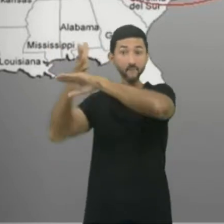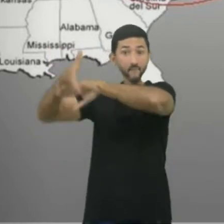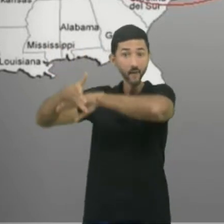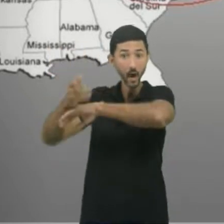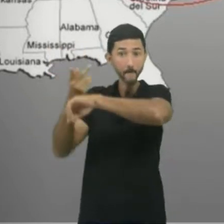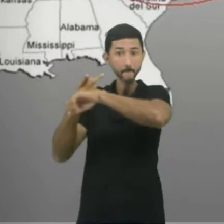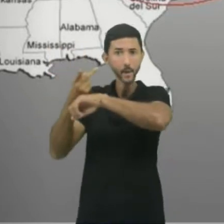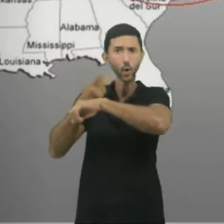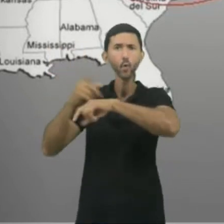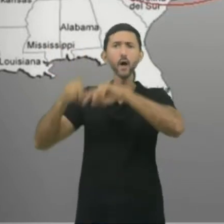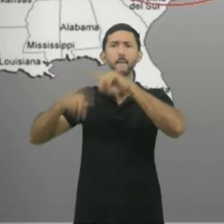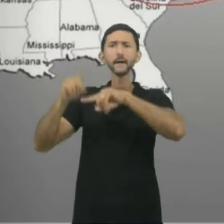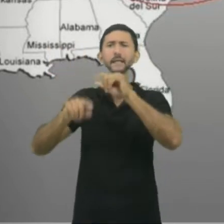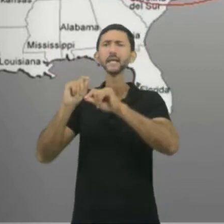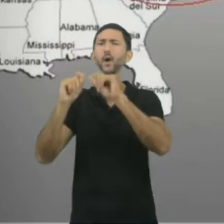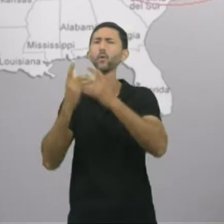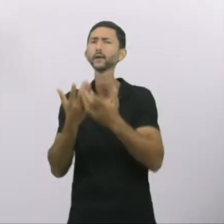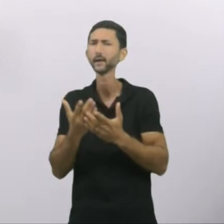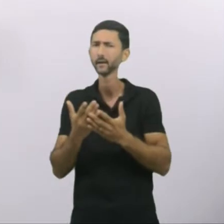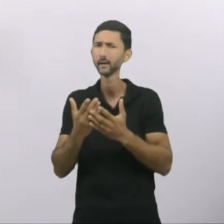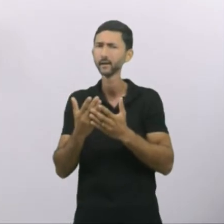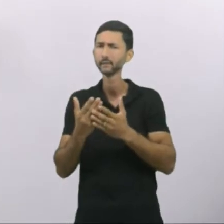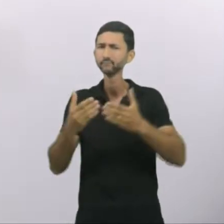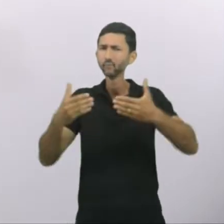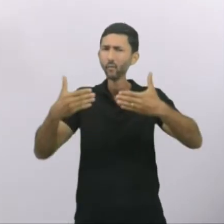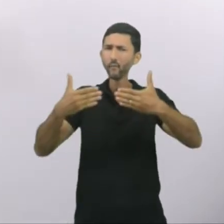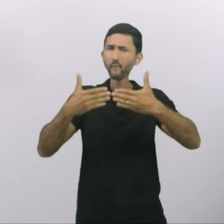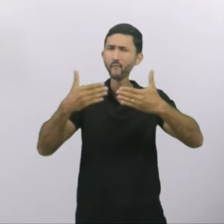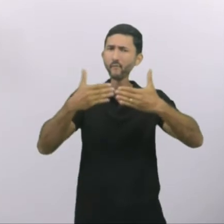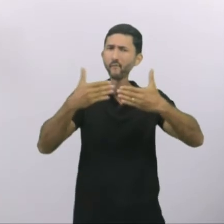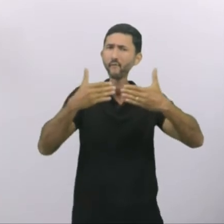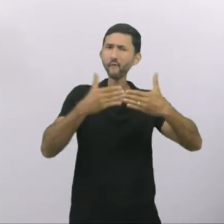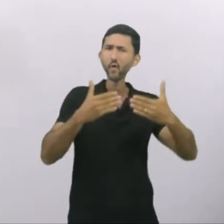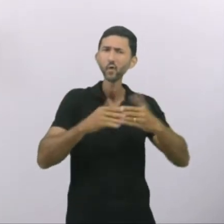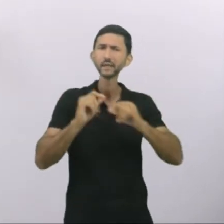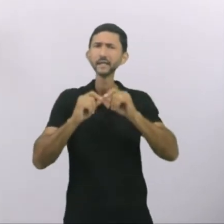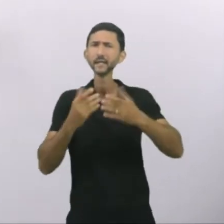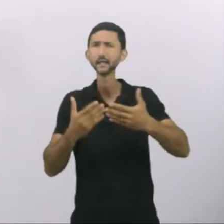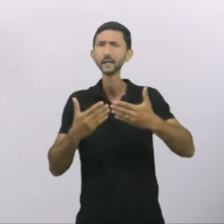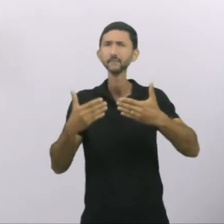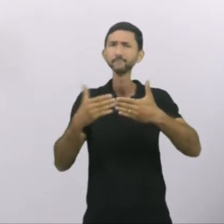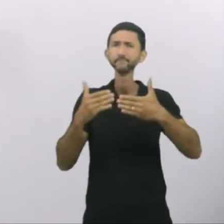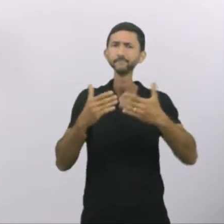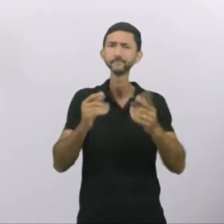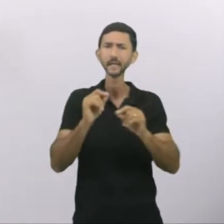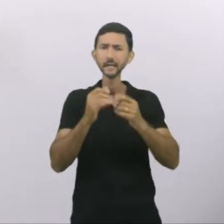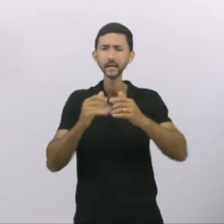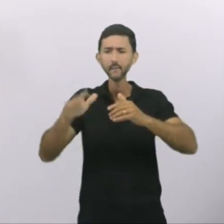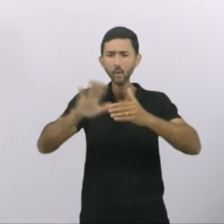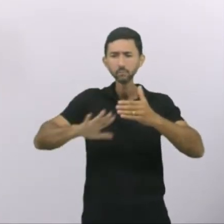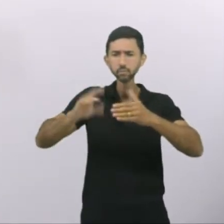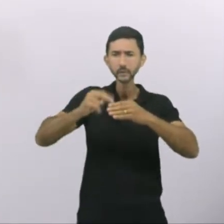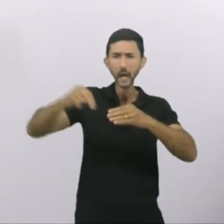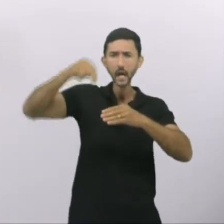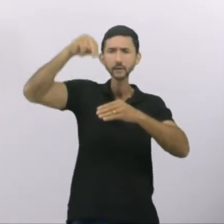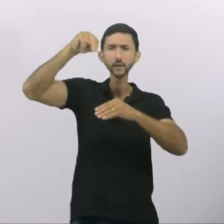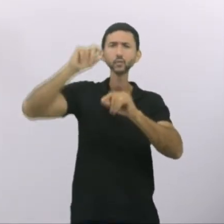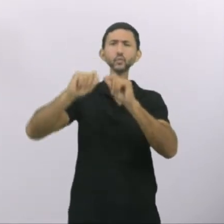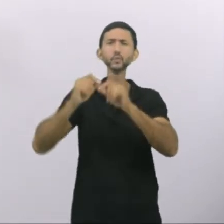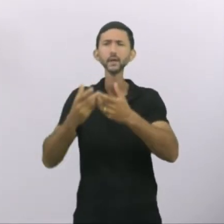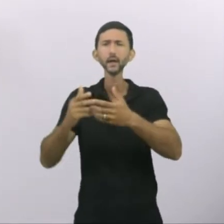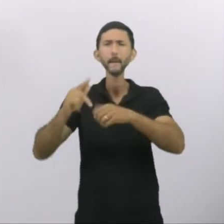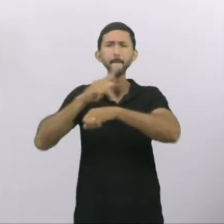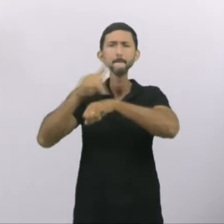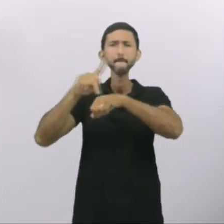onde? Quem, aluno, faz fronteira com os Estados Unidos, ali nessa região Nordeste? Qual é